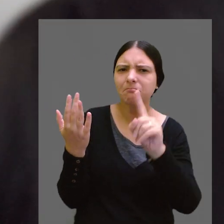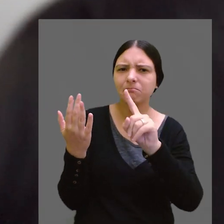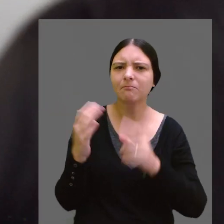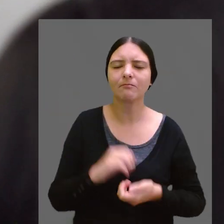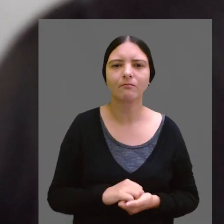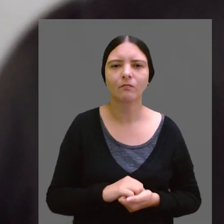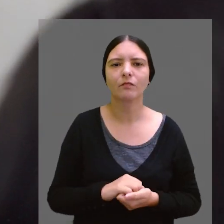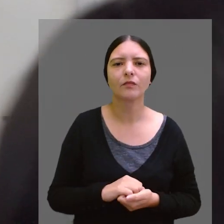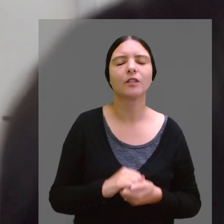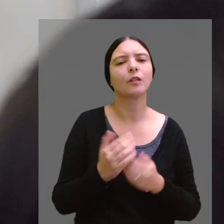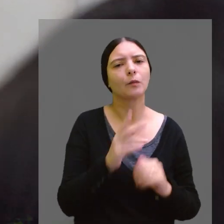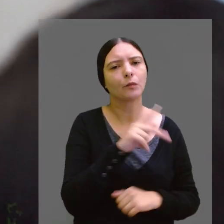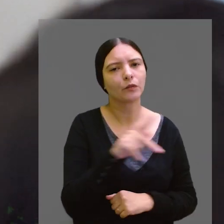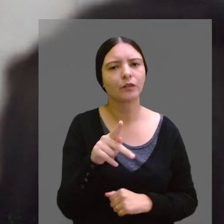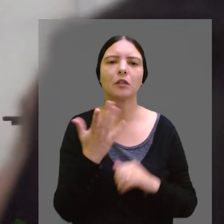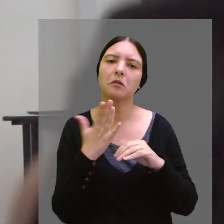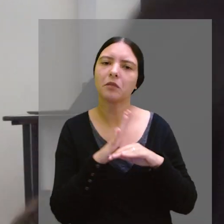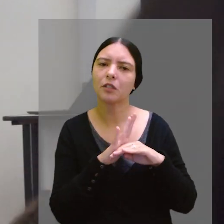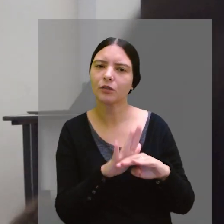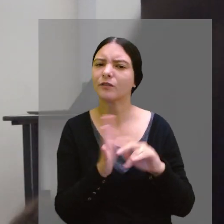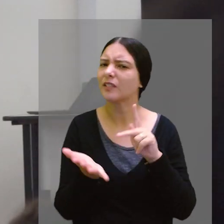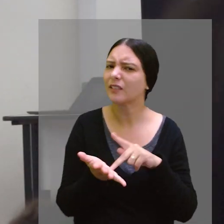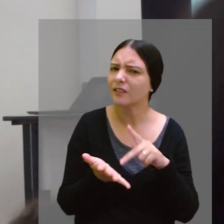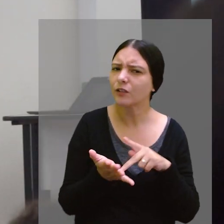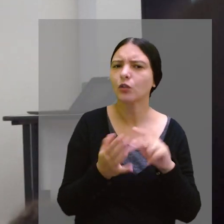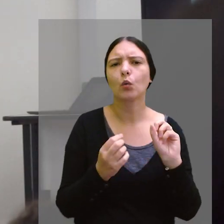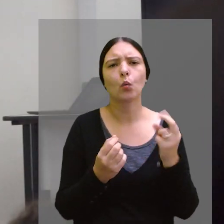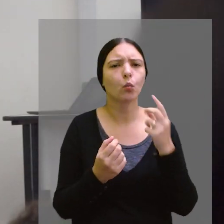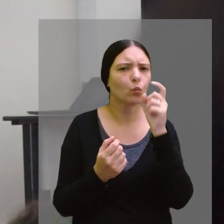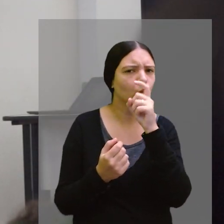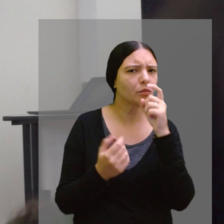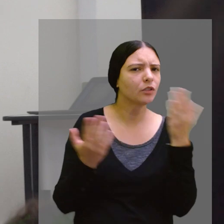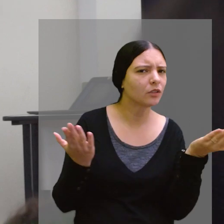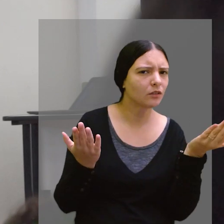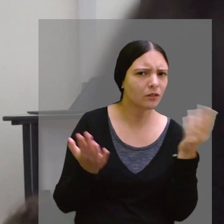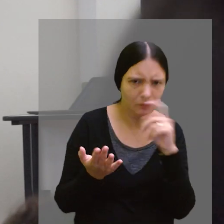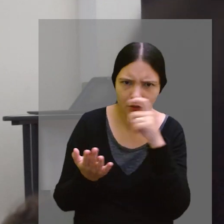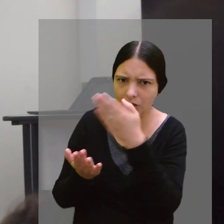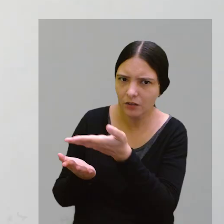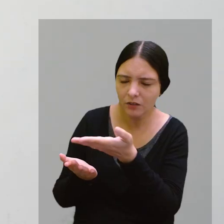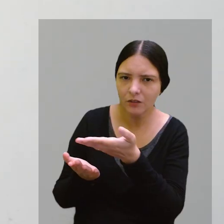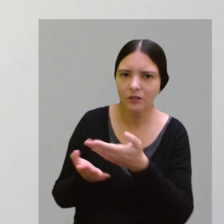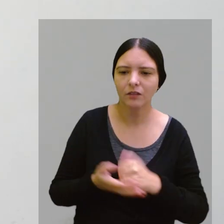Os professores talvez me ajudem a dizer se é verdade ou se é mentira. Estou mentindo?